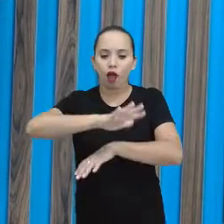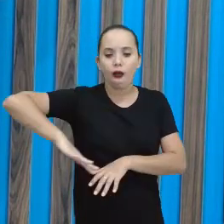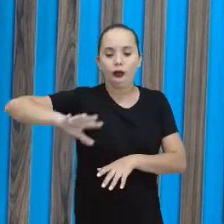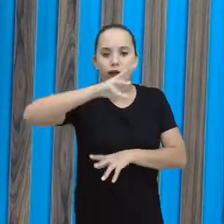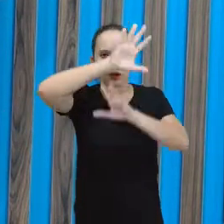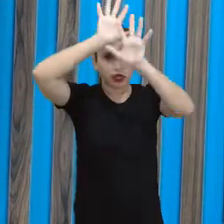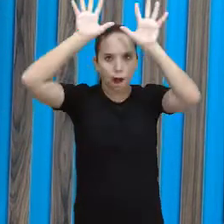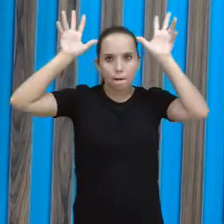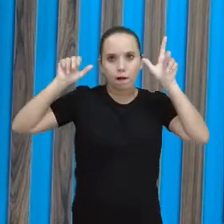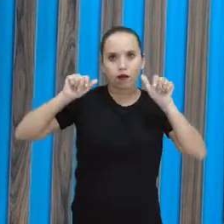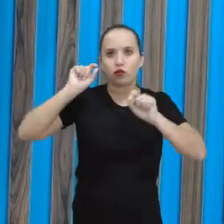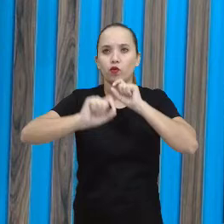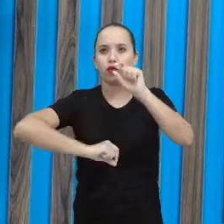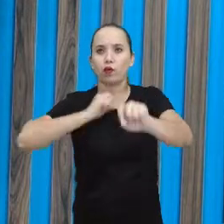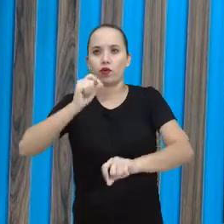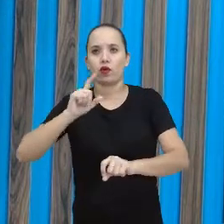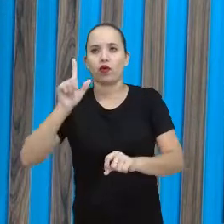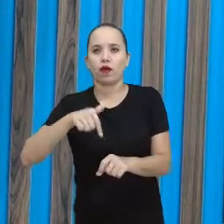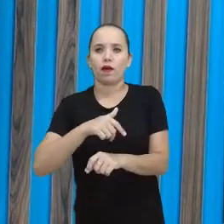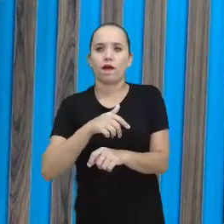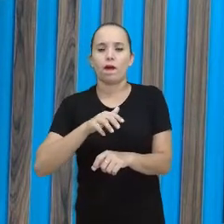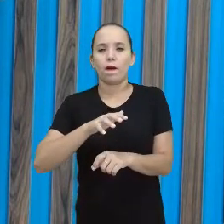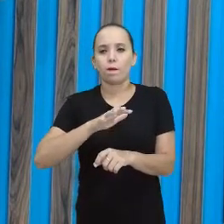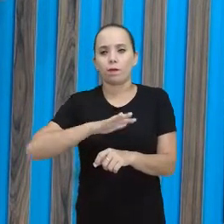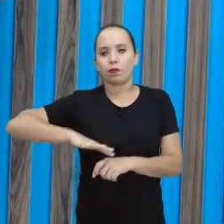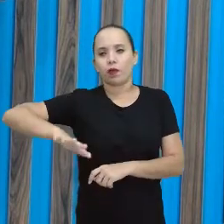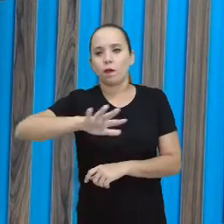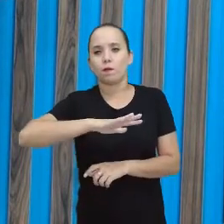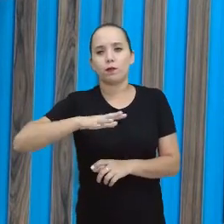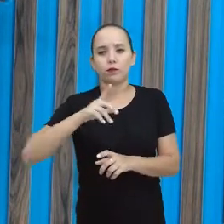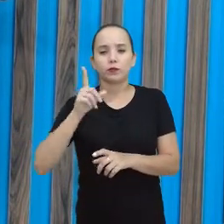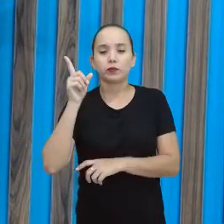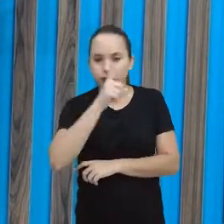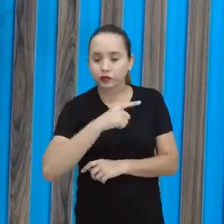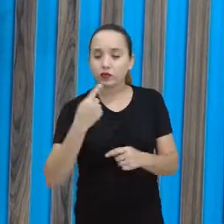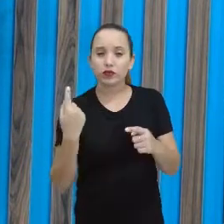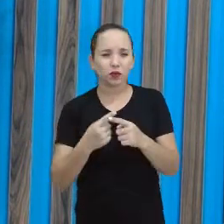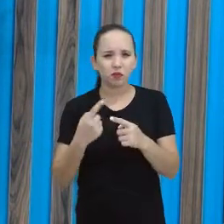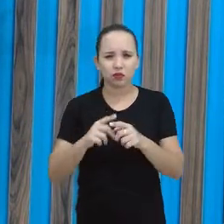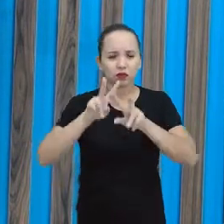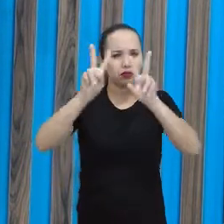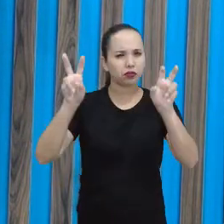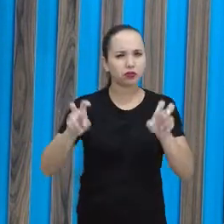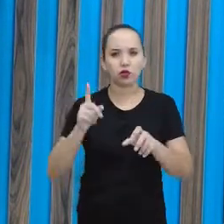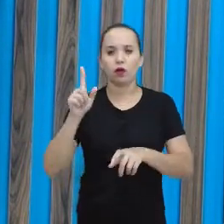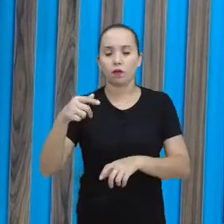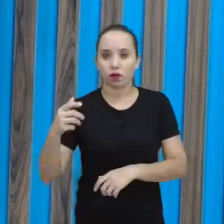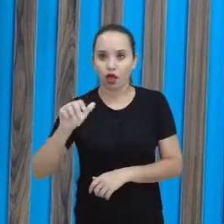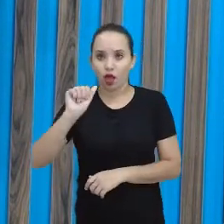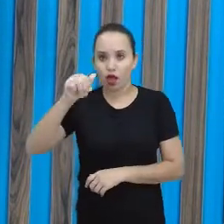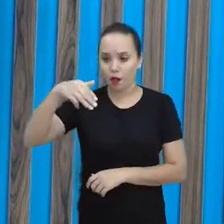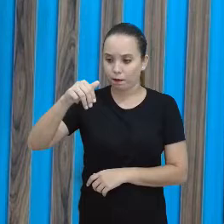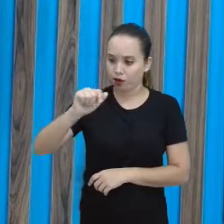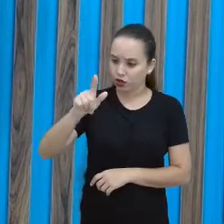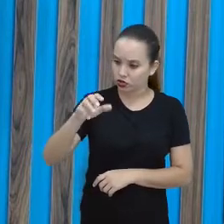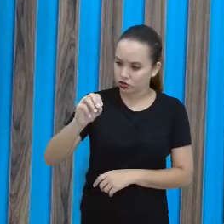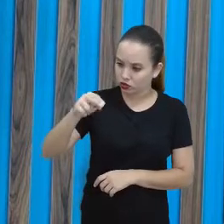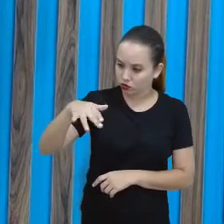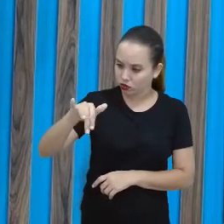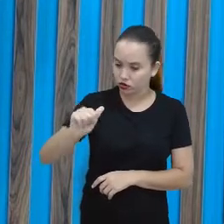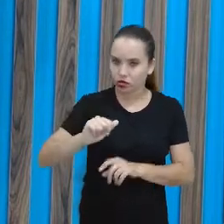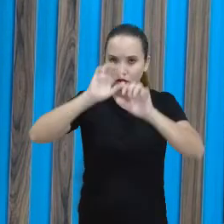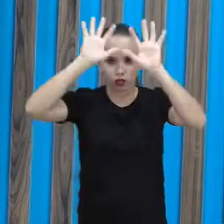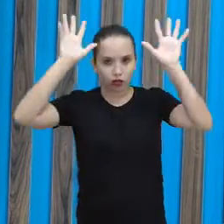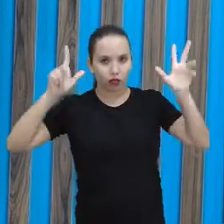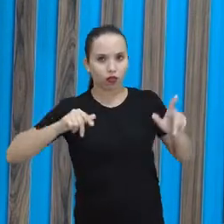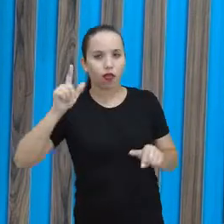tá? Esse desmatamento na Amazônia. Por que, professora, se ela está falando tanto da Amazônia? A Amazônia é super importante, pessoal, para o ciclo da